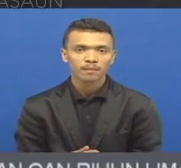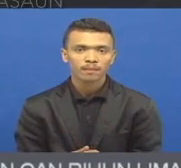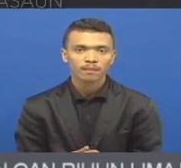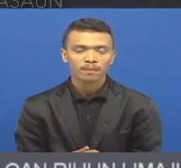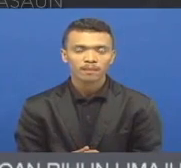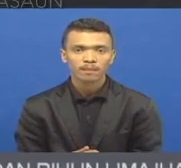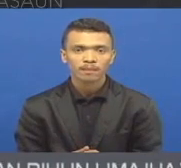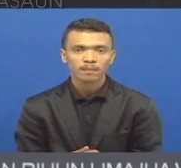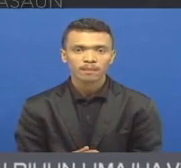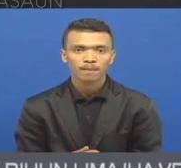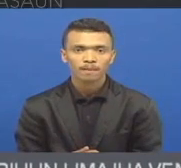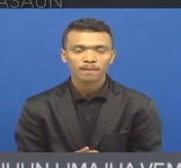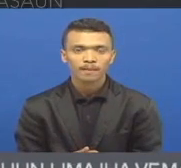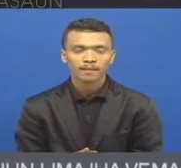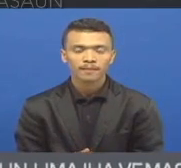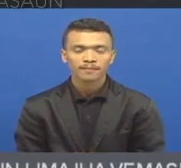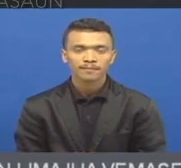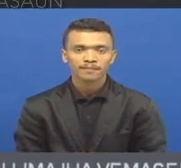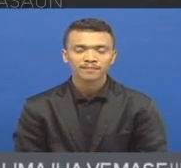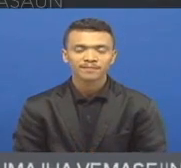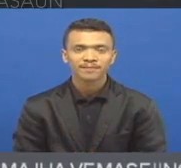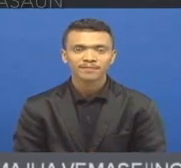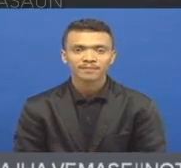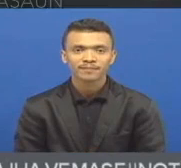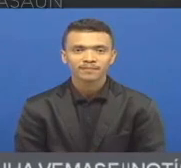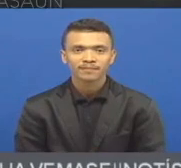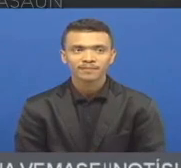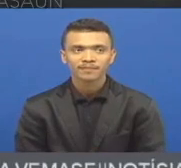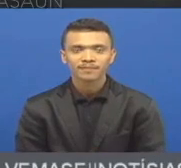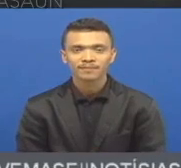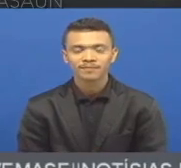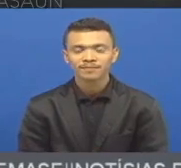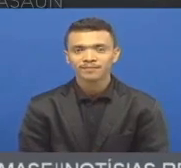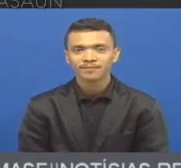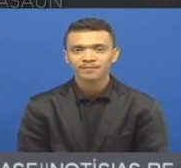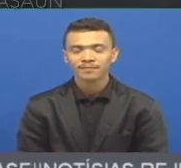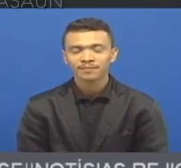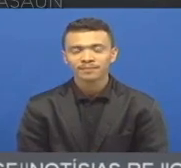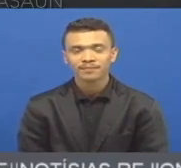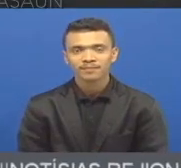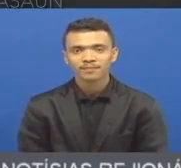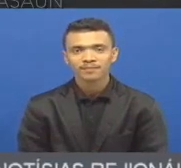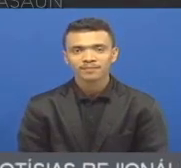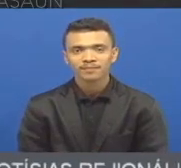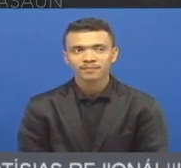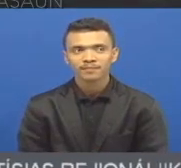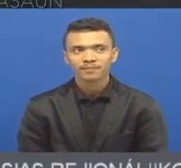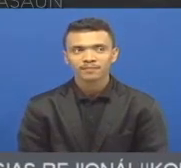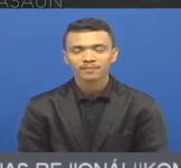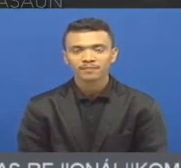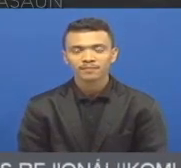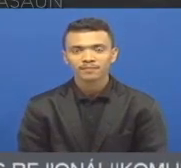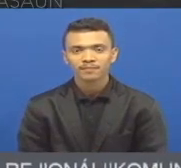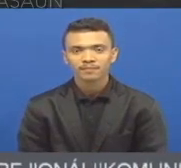onde Portugal é um parceiro inestimável. Senão nunca mais comemos as sobremesas, nem